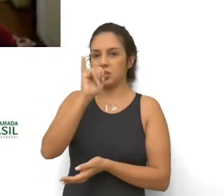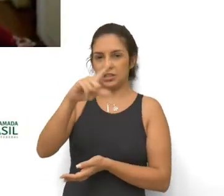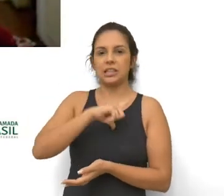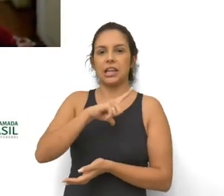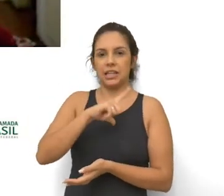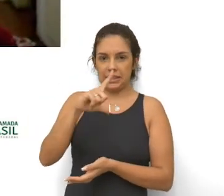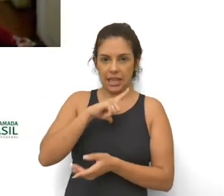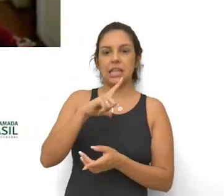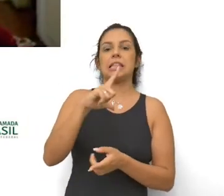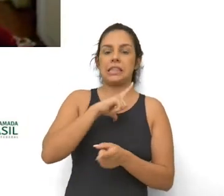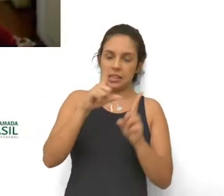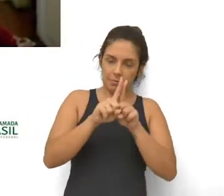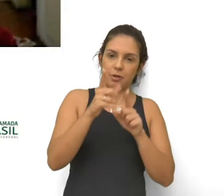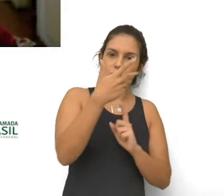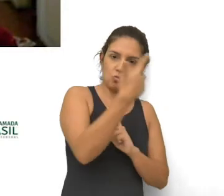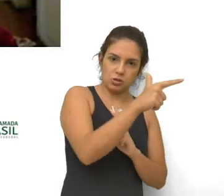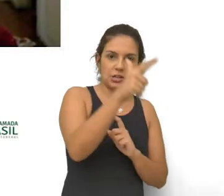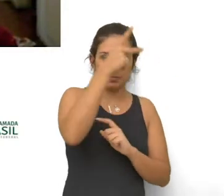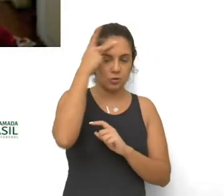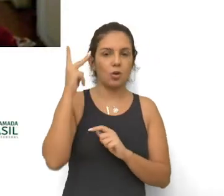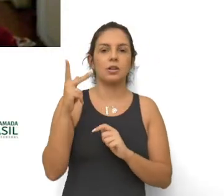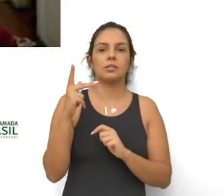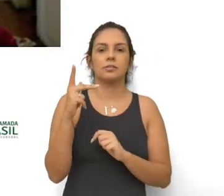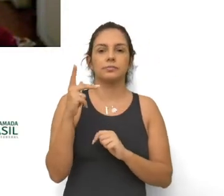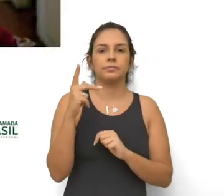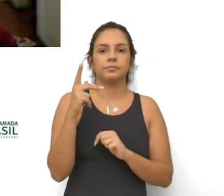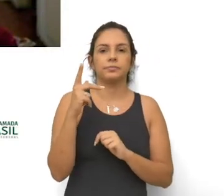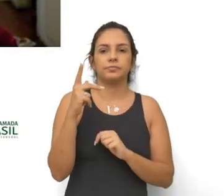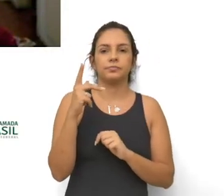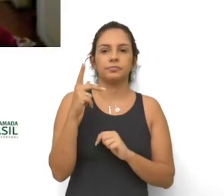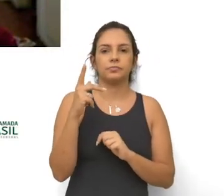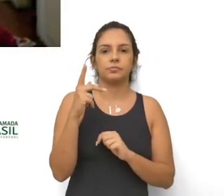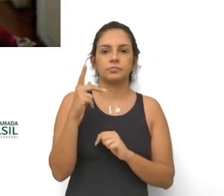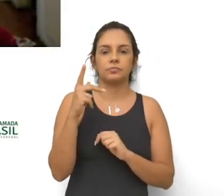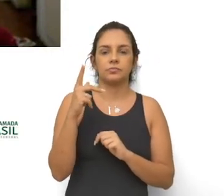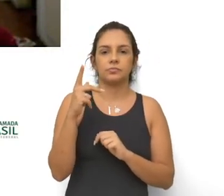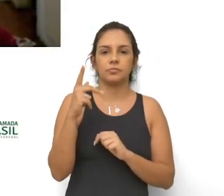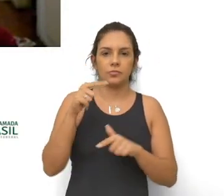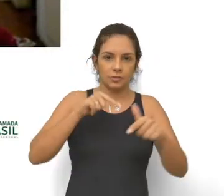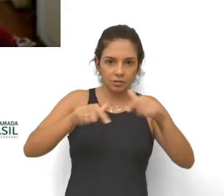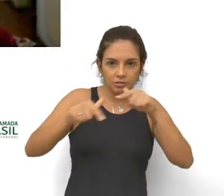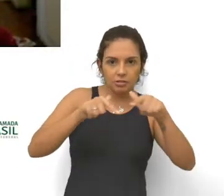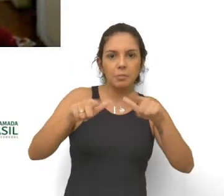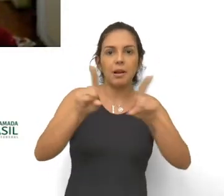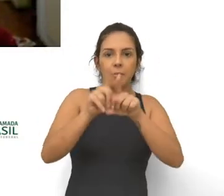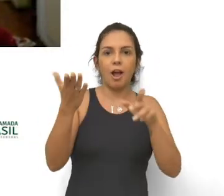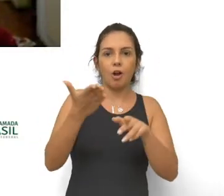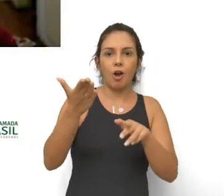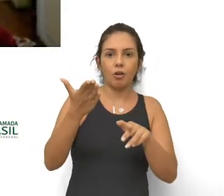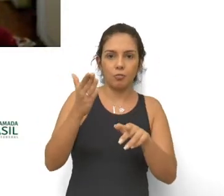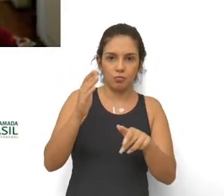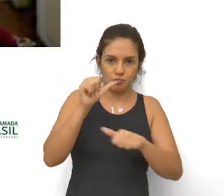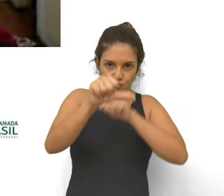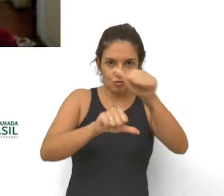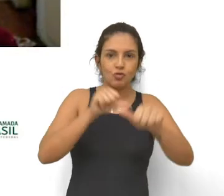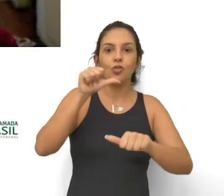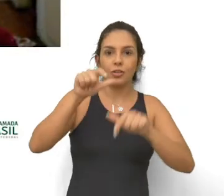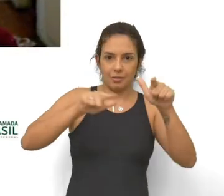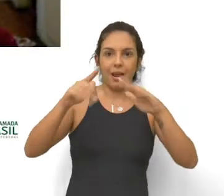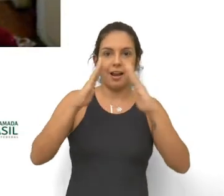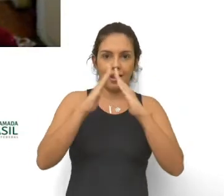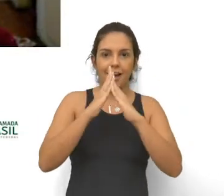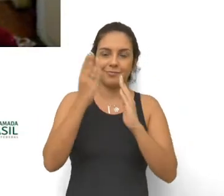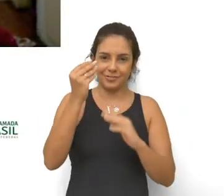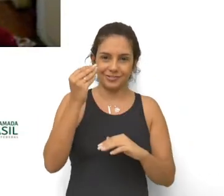Tem, mas também tem gente que mergulhou nos trabalhos domésticos como nunca mergulhou. É